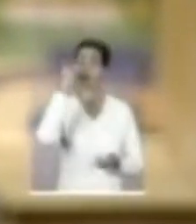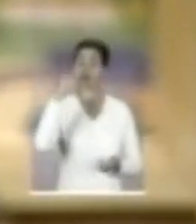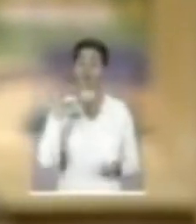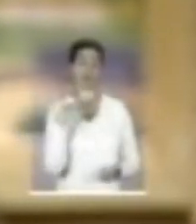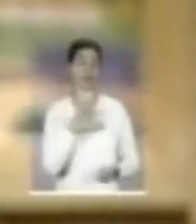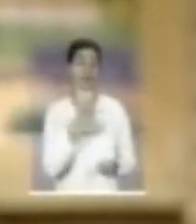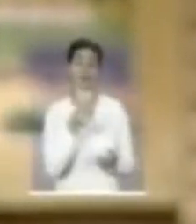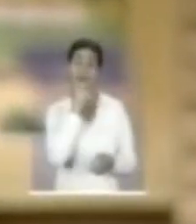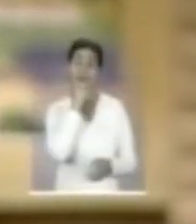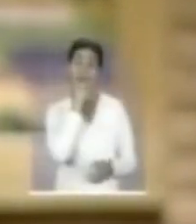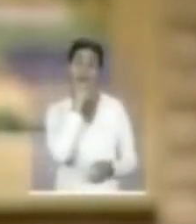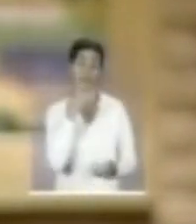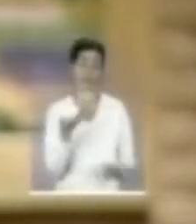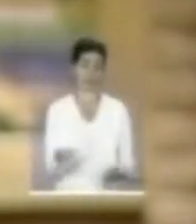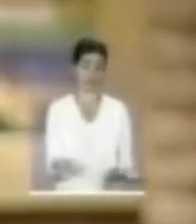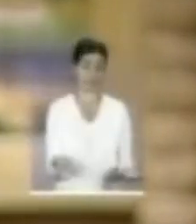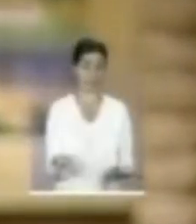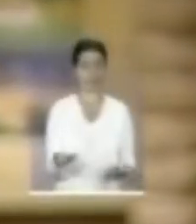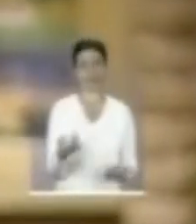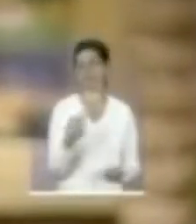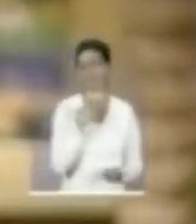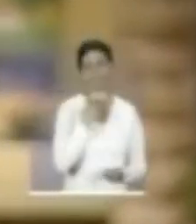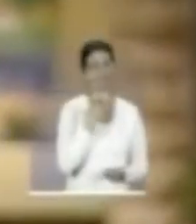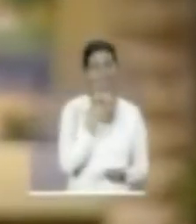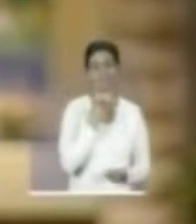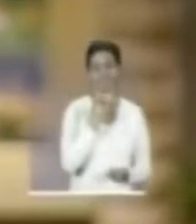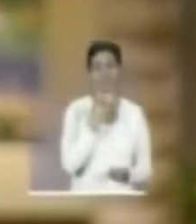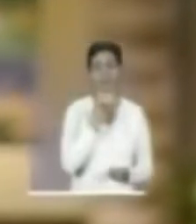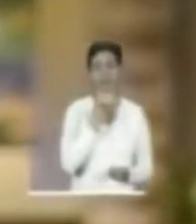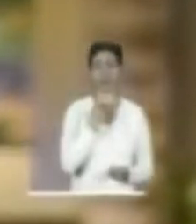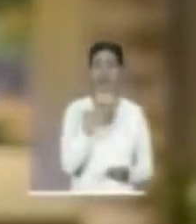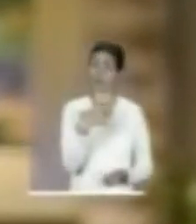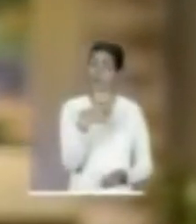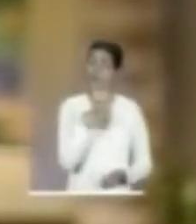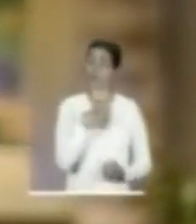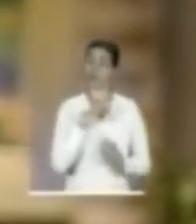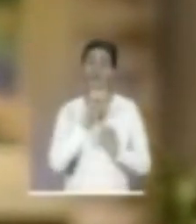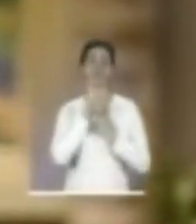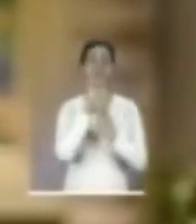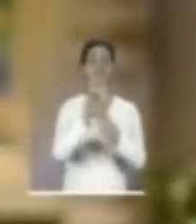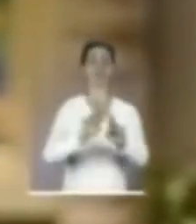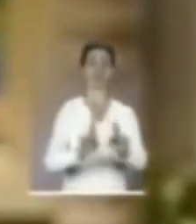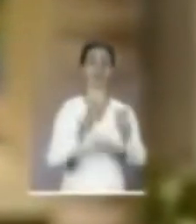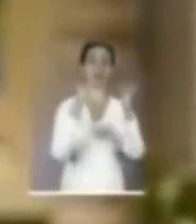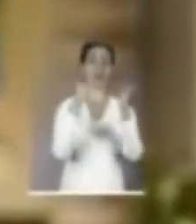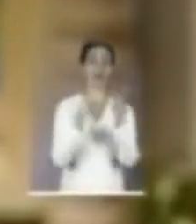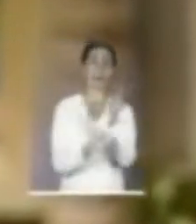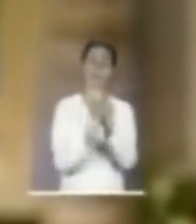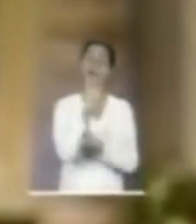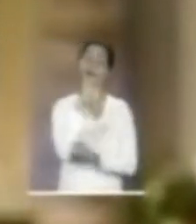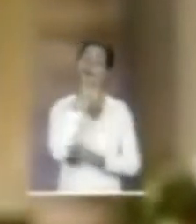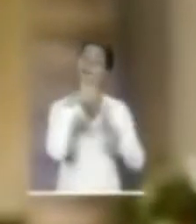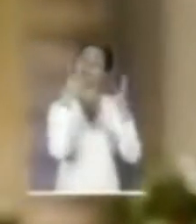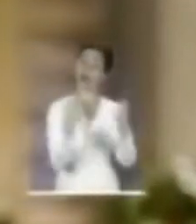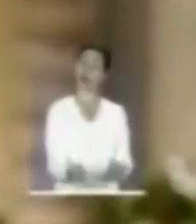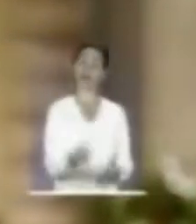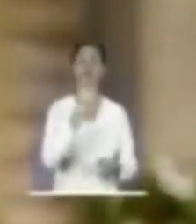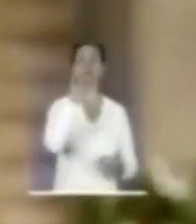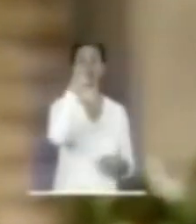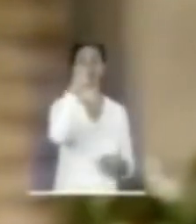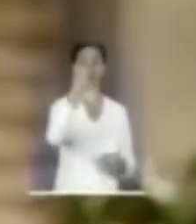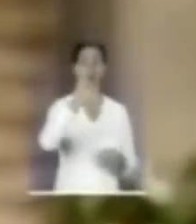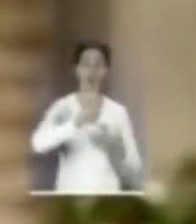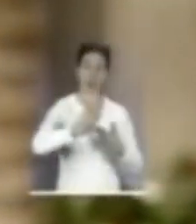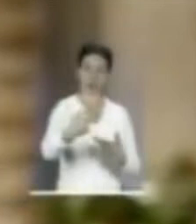e melhorar a saúde, por exemplo? O caminho não é esse. E o meu jeito é diferente. Primeiro é continuar